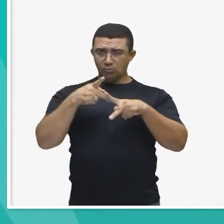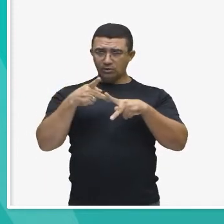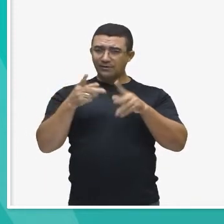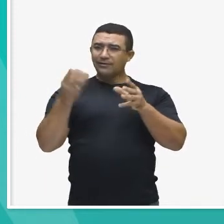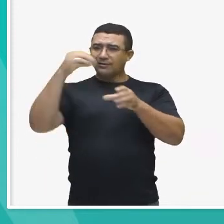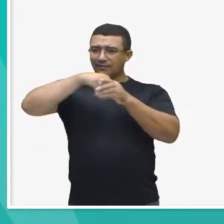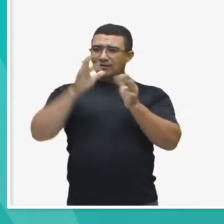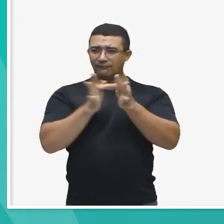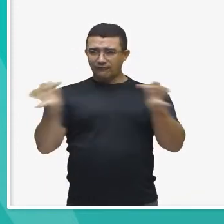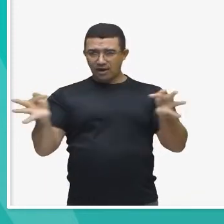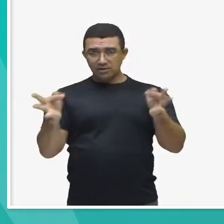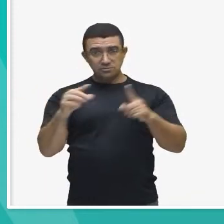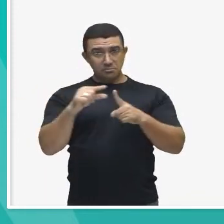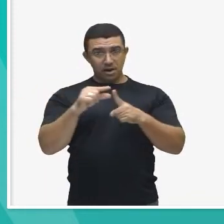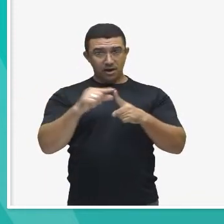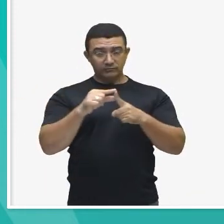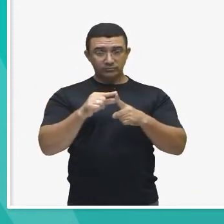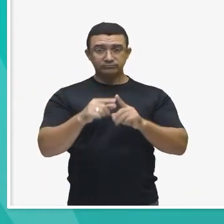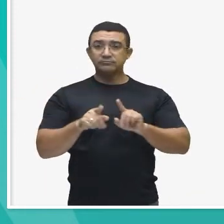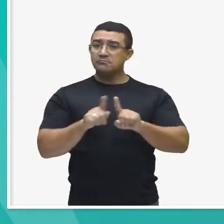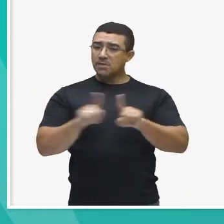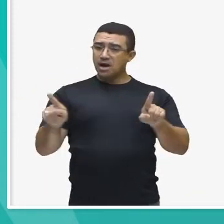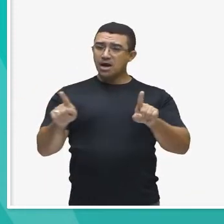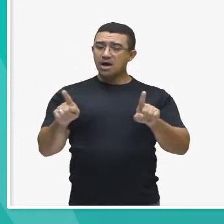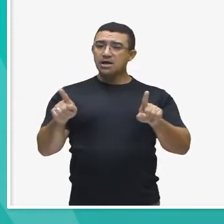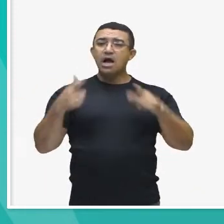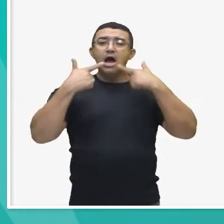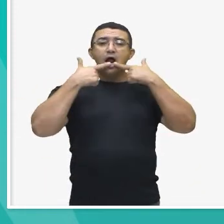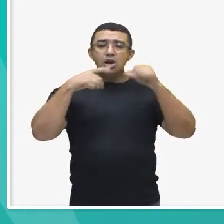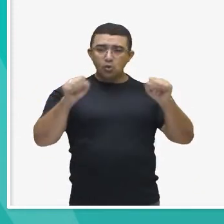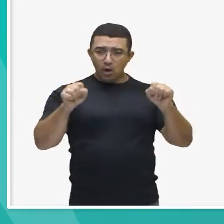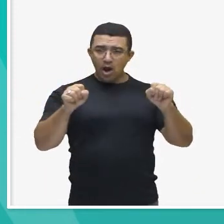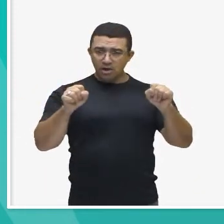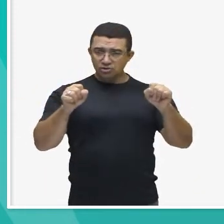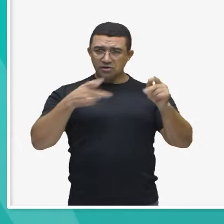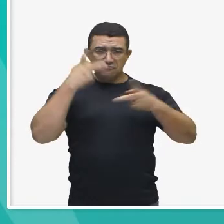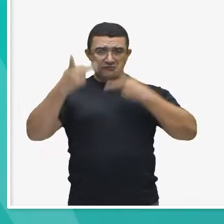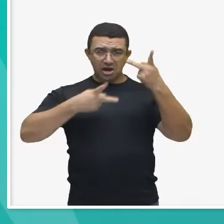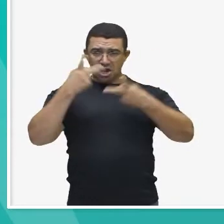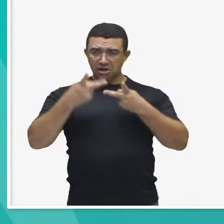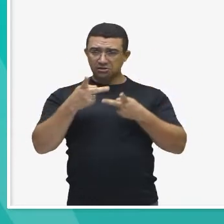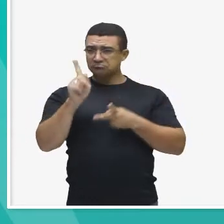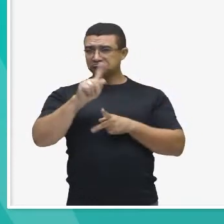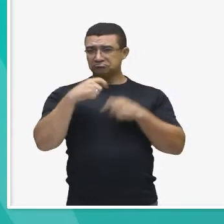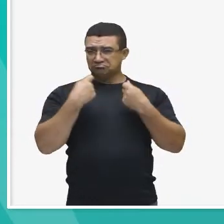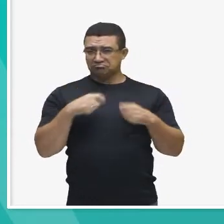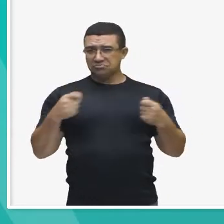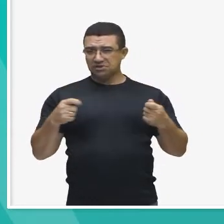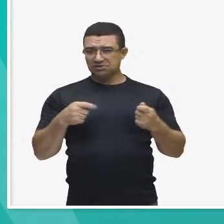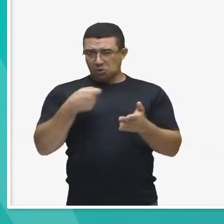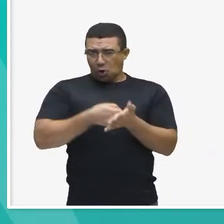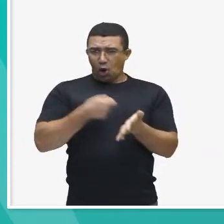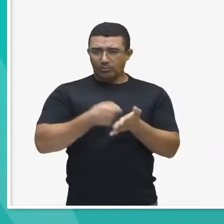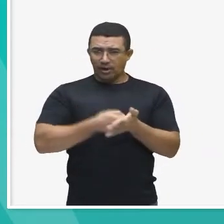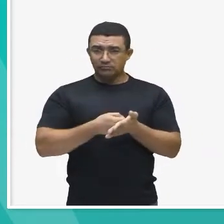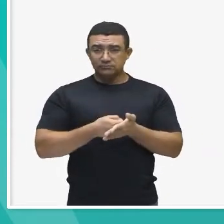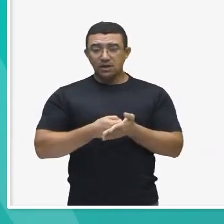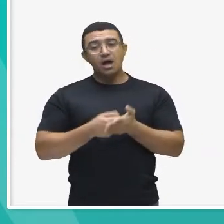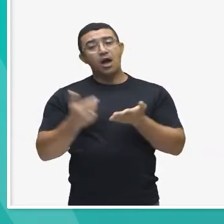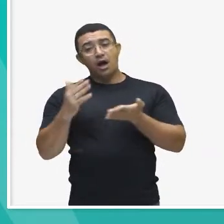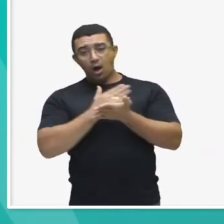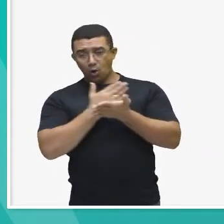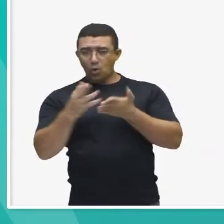certo? Embora na linguagem falada a colocação dos pronomes não seja rigorosamente seguida, algumas normas devem